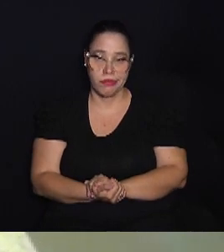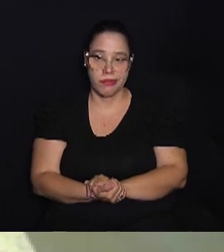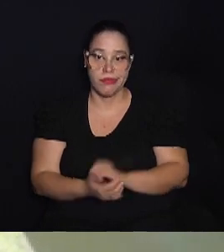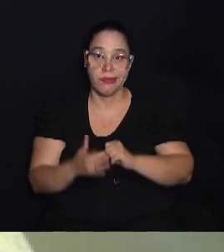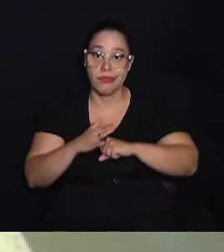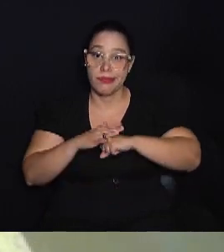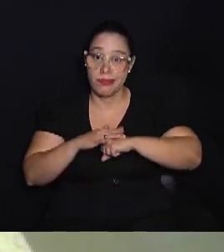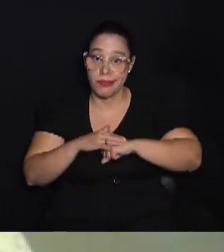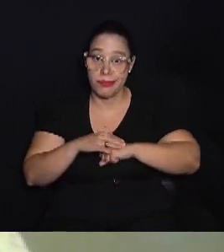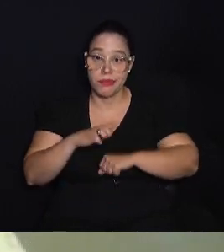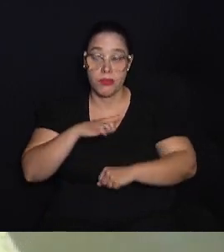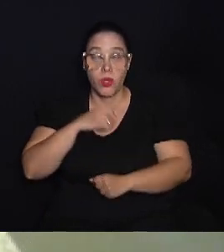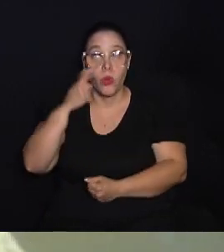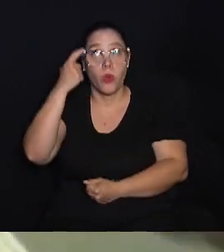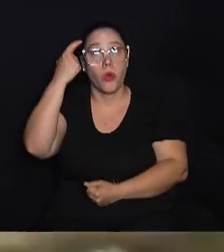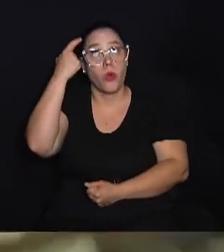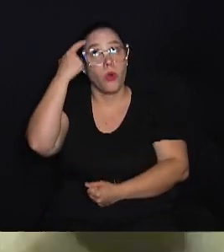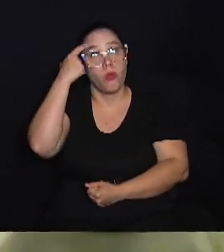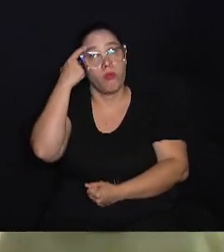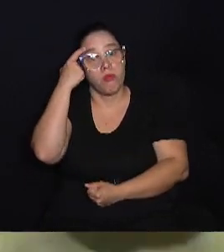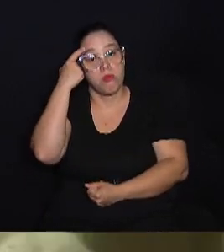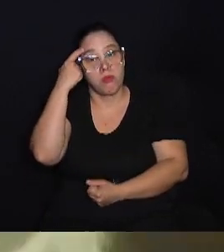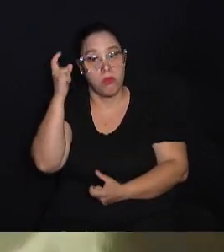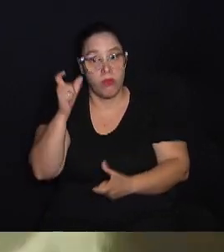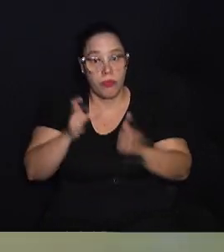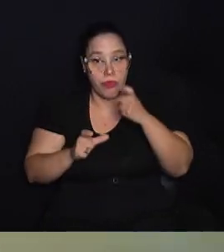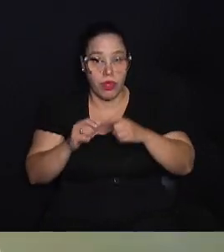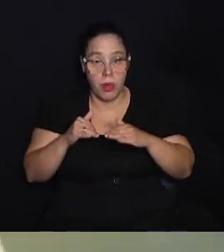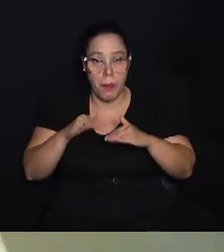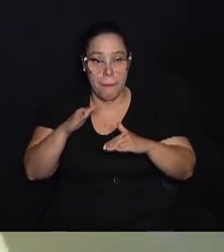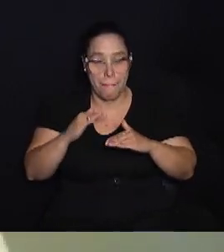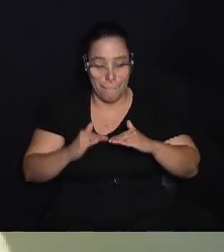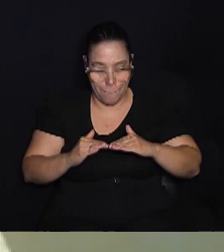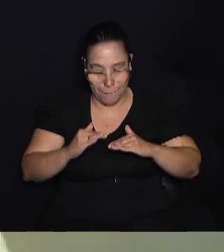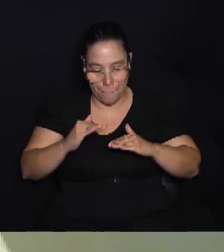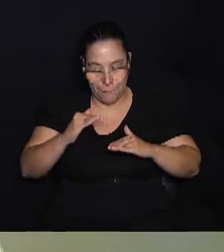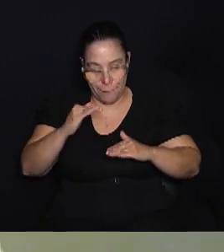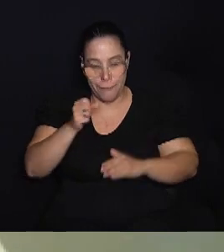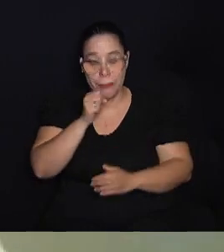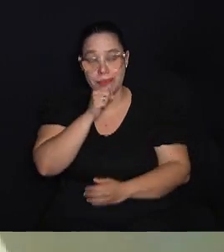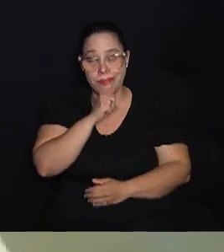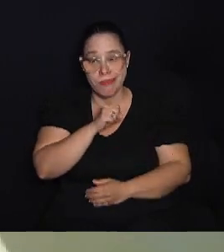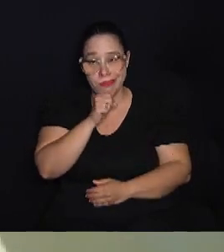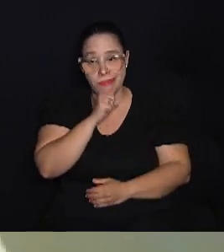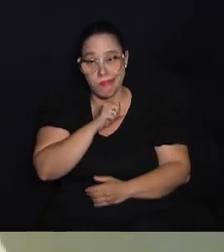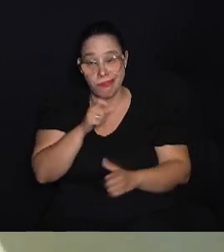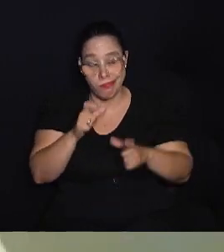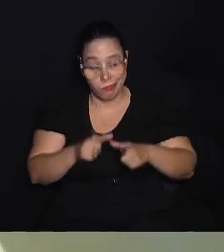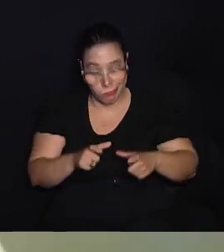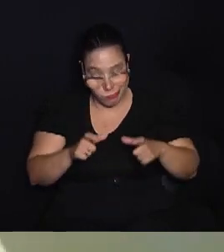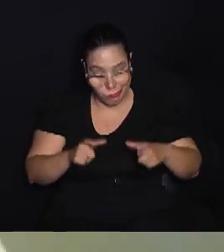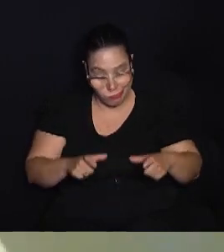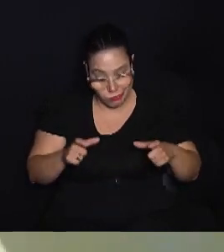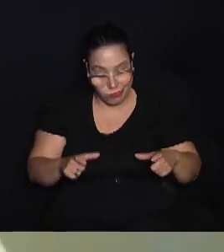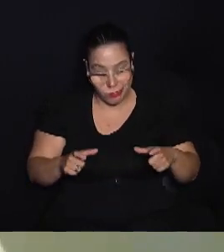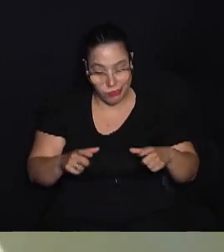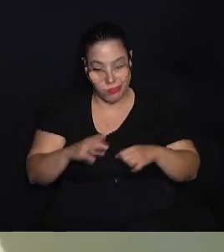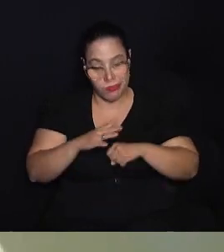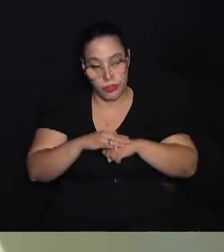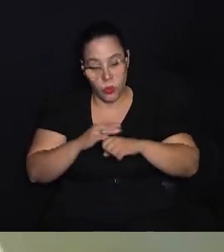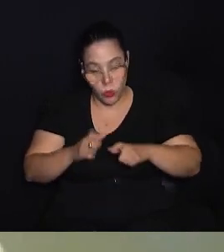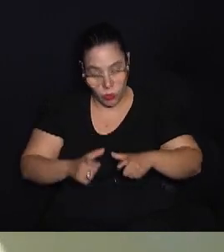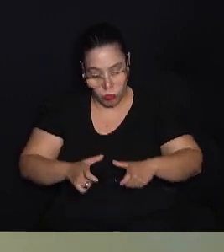doença que a gente tem que imaginar que é uma população cada vez mais crescente de pessoas idosas no mundo, então essa patologia, essa doença vai